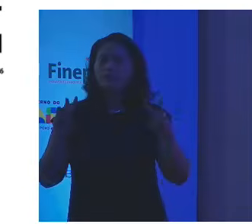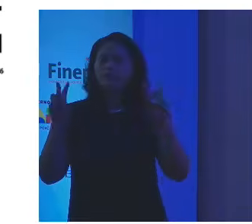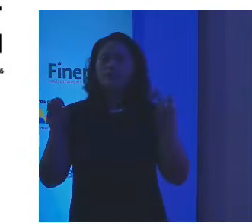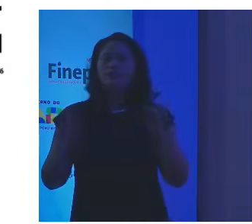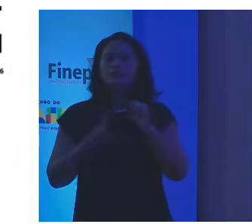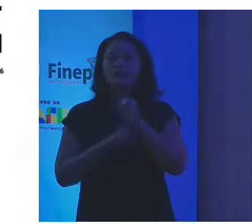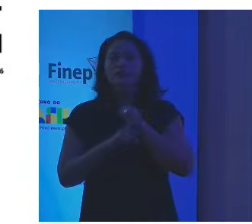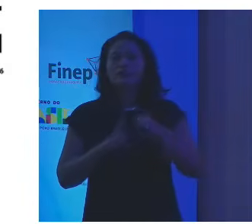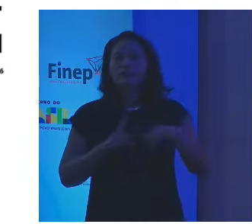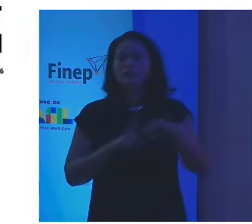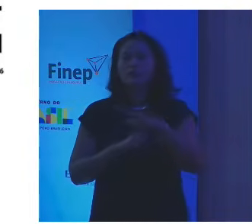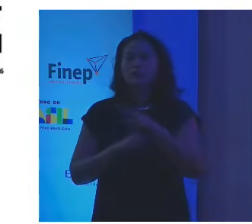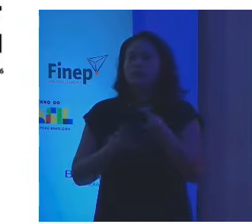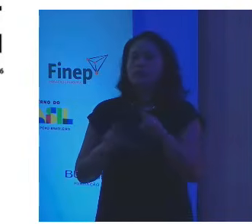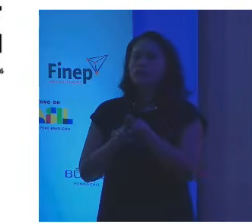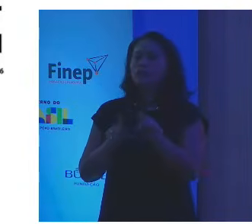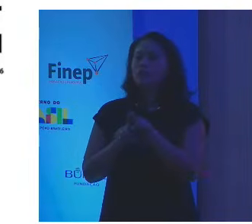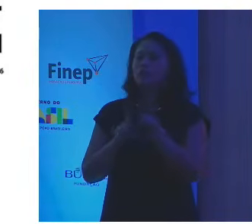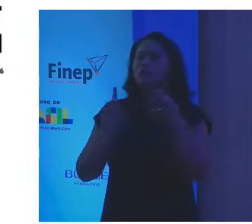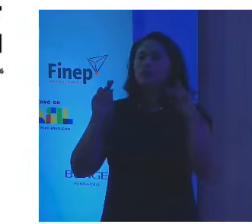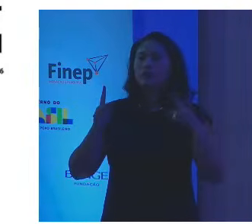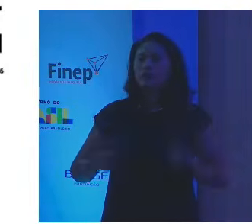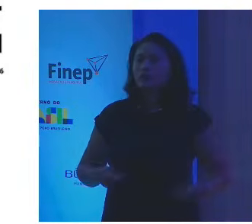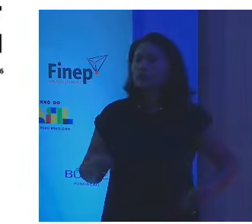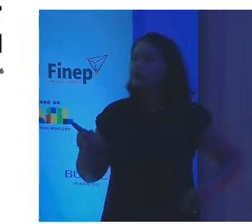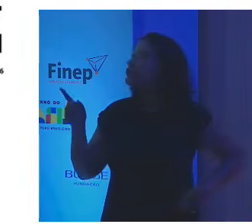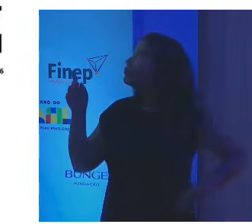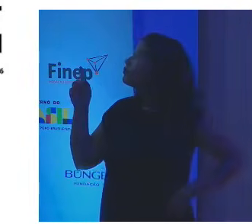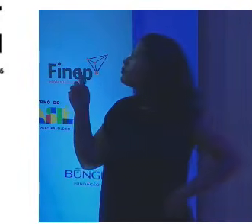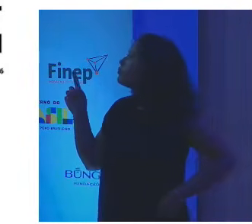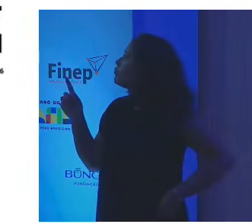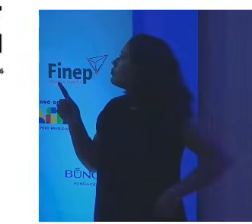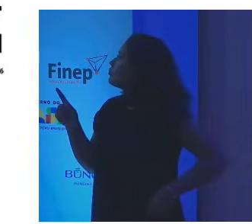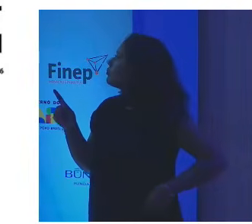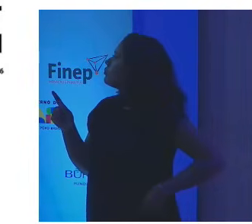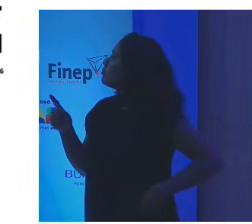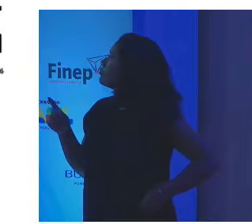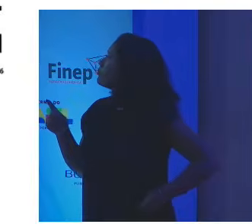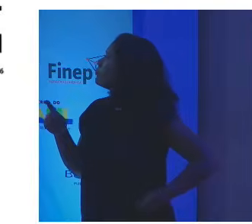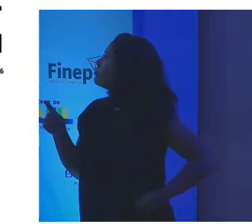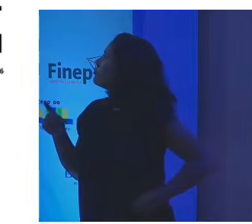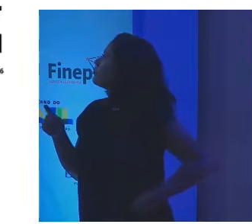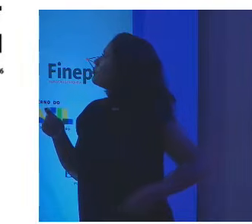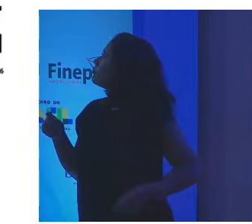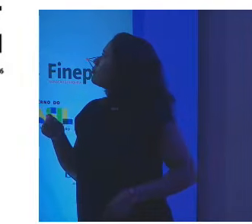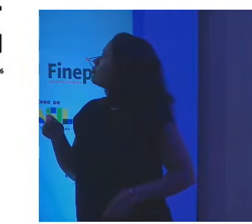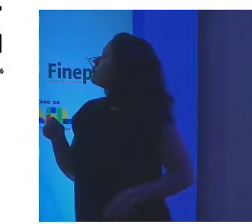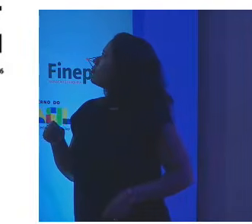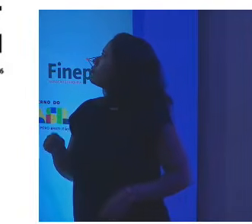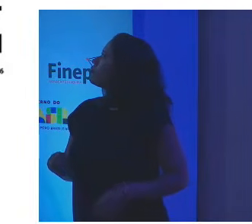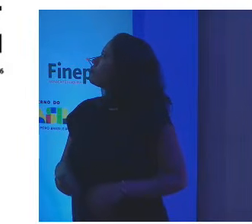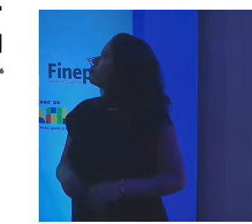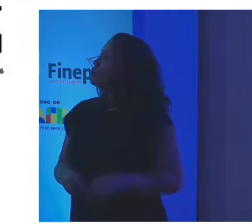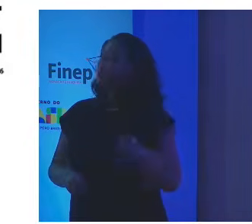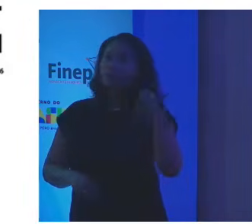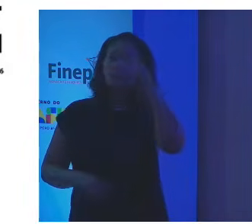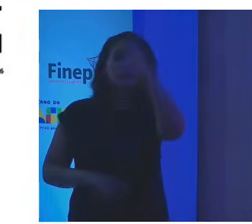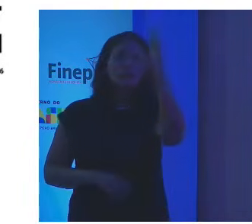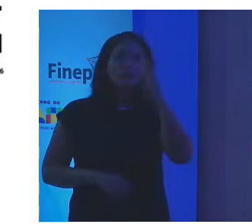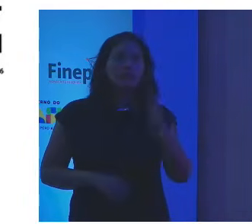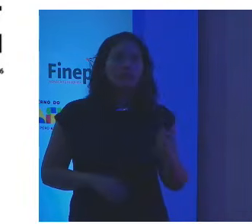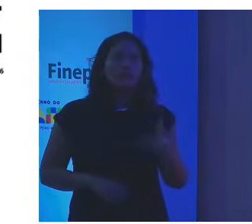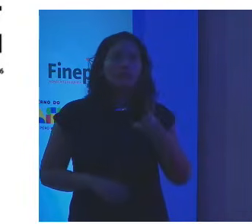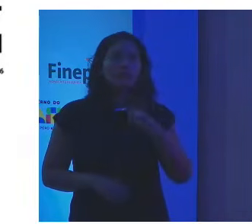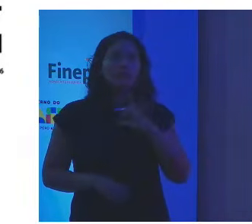aspectos sociais e de humanidades. E um paper que eu acho espetacular, que é esse com esse gráficozinho, aqui no Brasil a gente tem